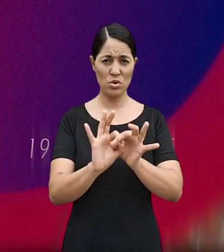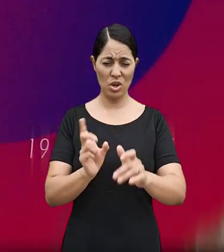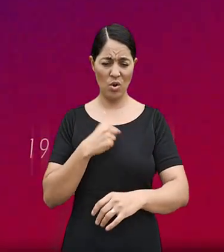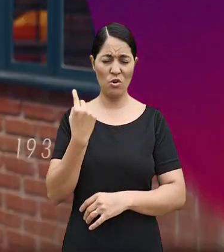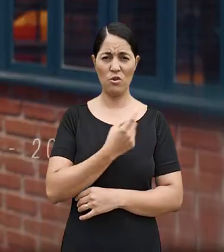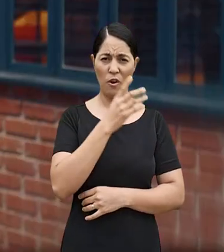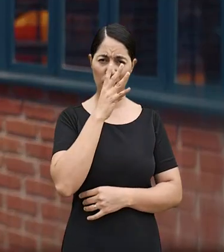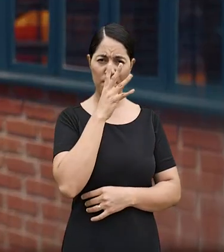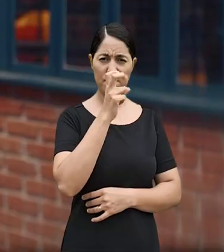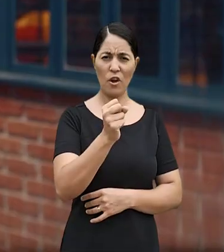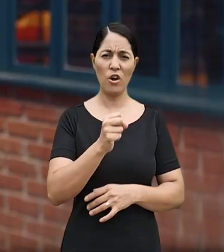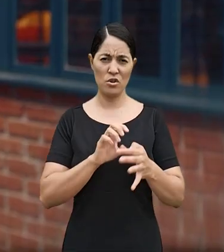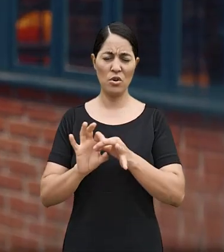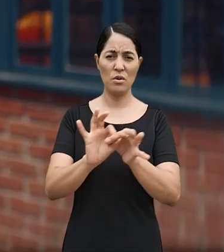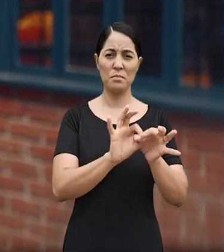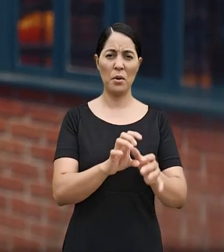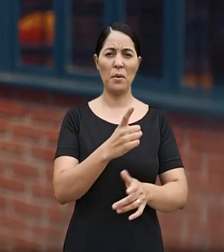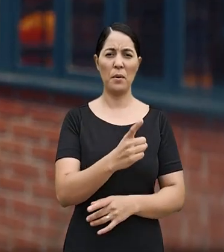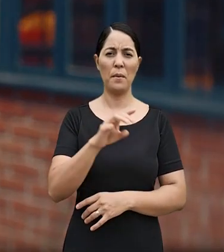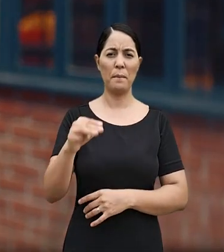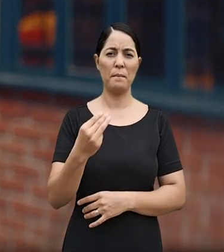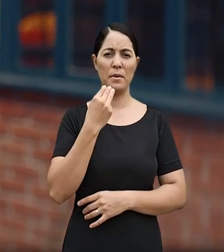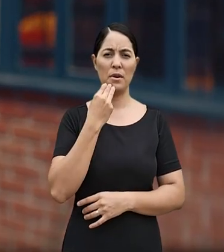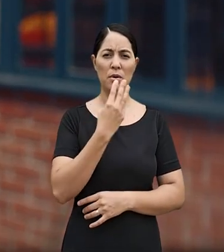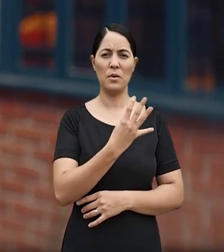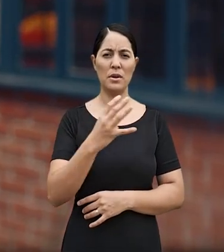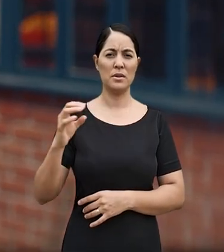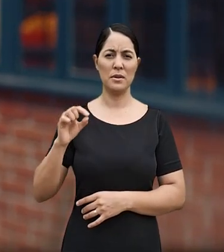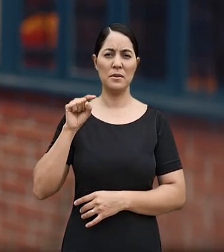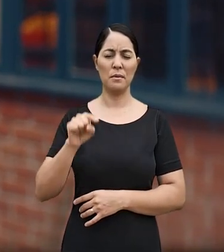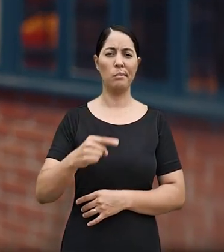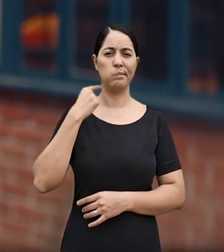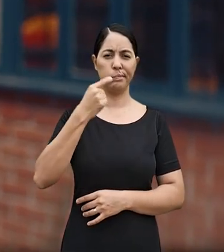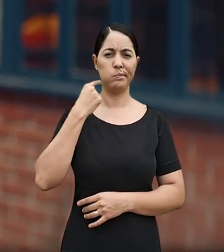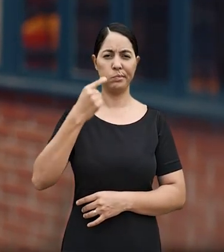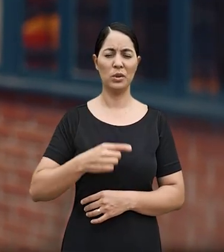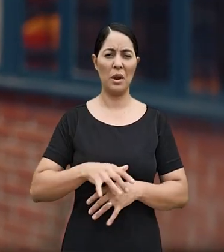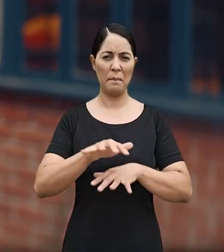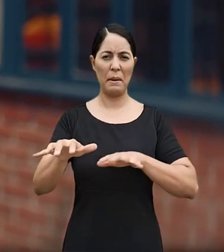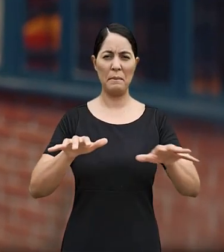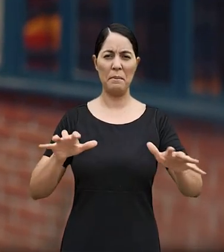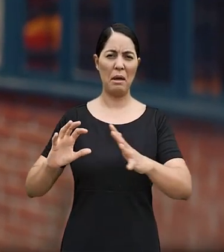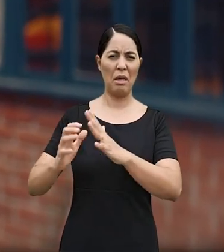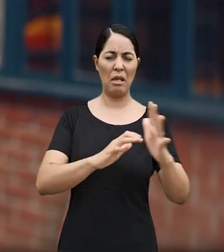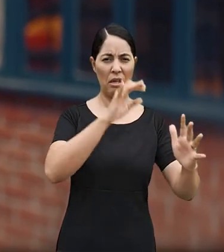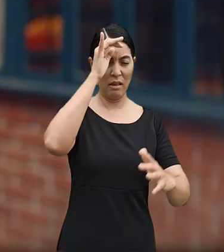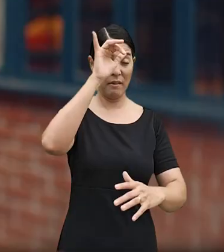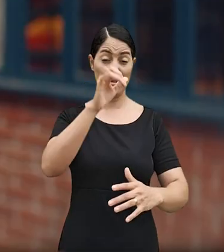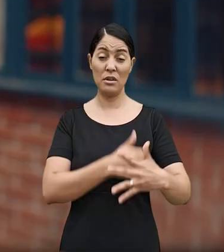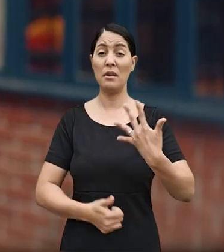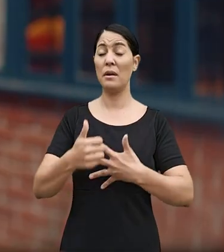Fortalecemos a união de mais de 1.400.000 advogados e advogadas, evitando divisões ideológicas